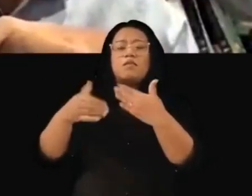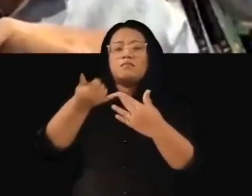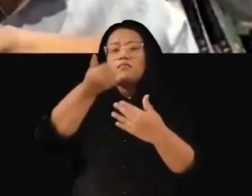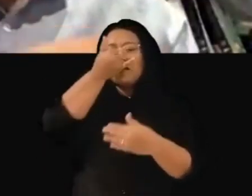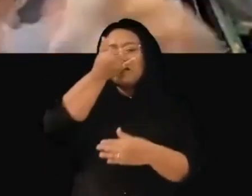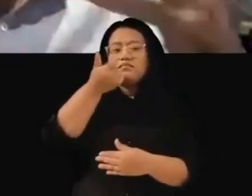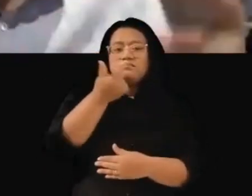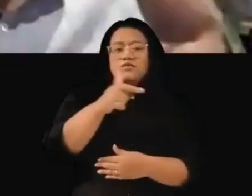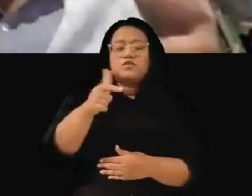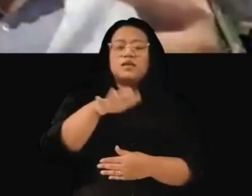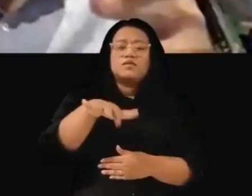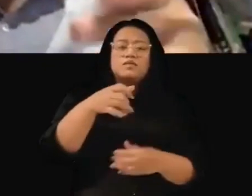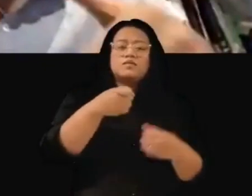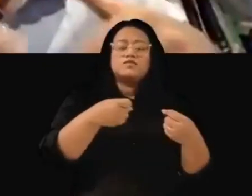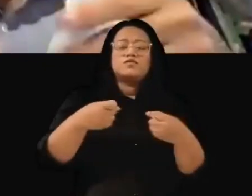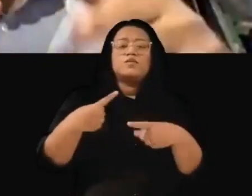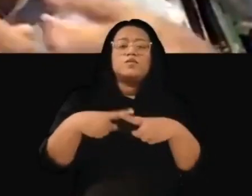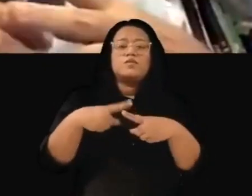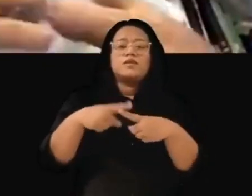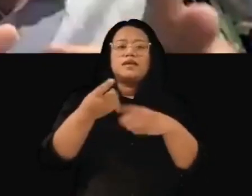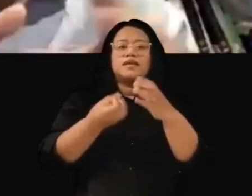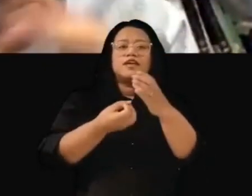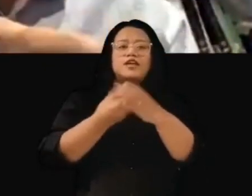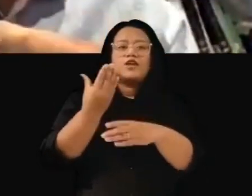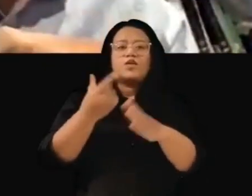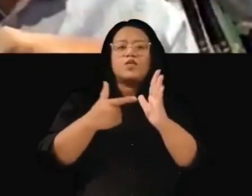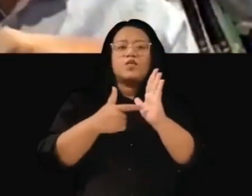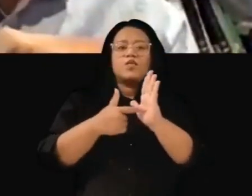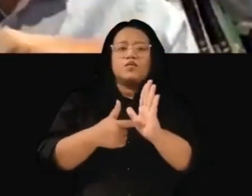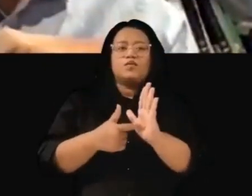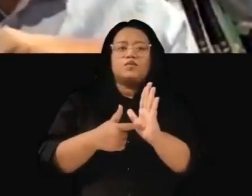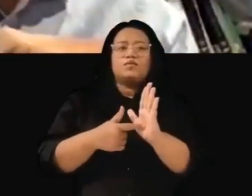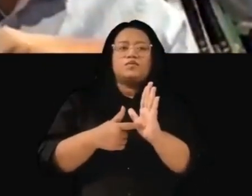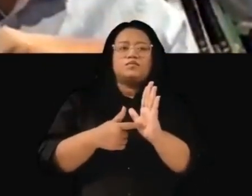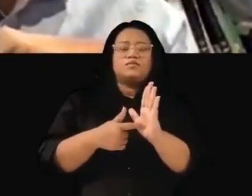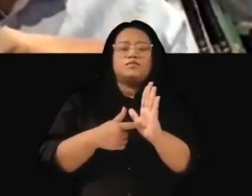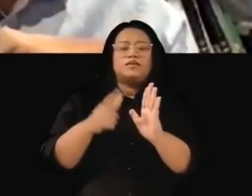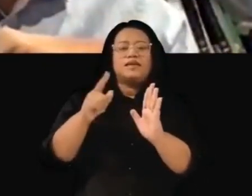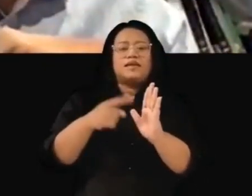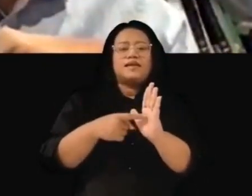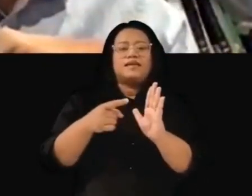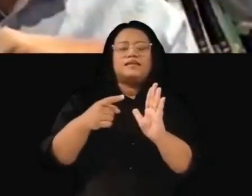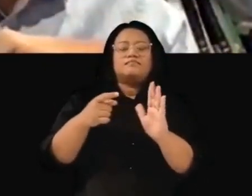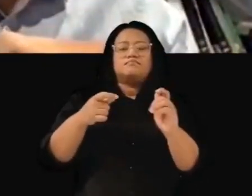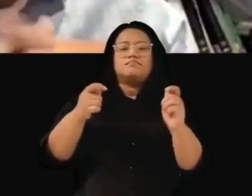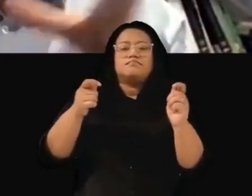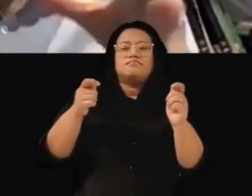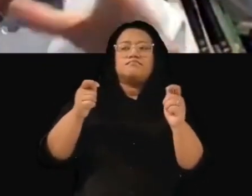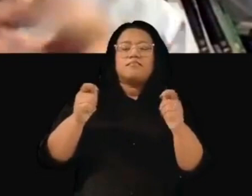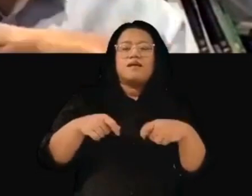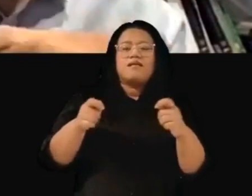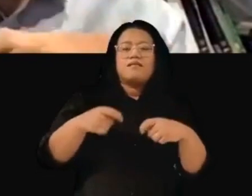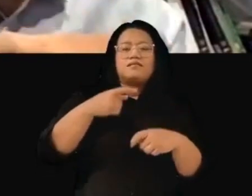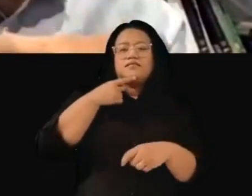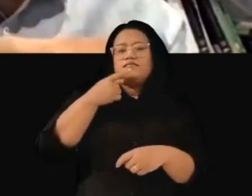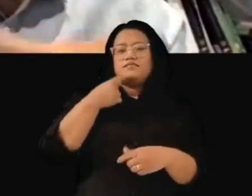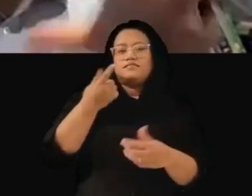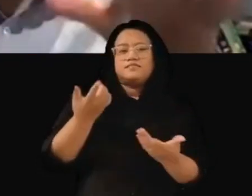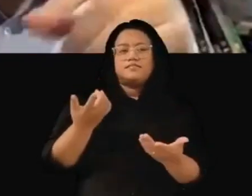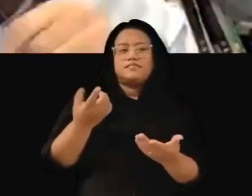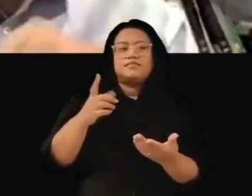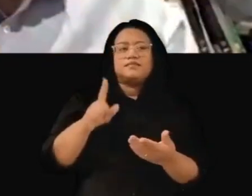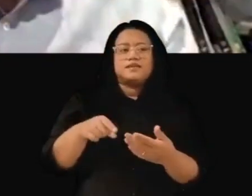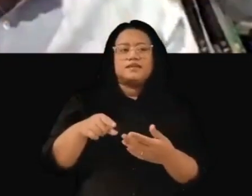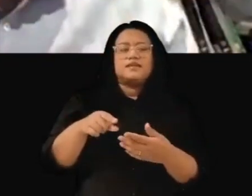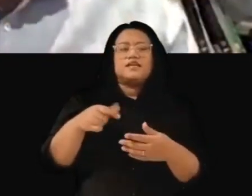âmbito jurídico, porque criou-se um instrumento que se mostrou absolutamente incapaz de resolver o problema, né? Certamente os senhores e senhoras conhecem o instrumento,